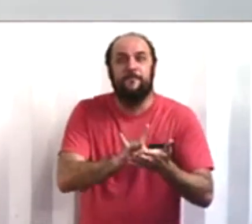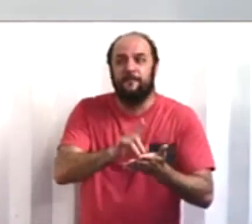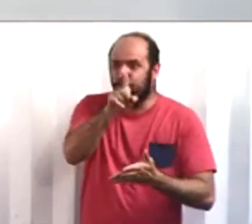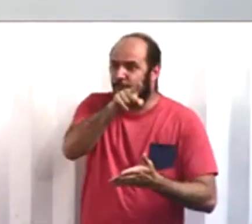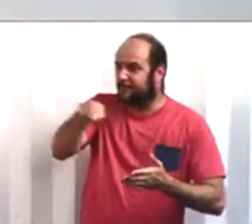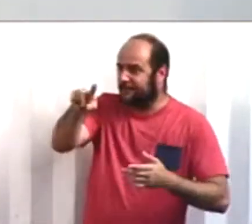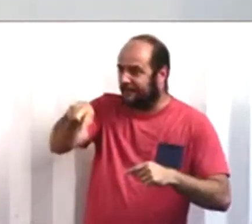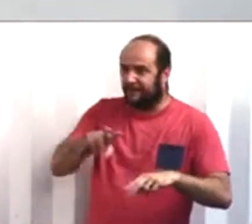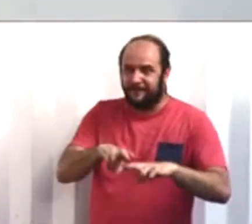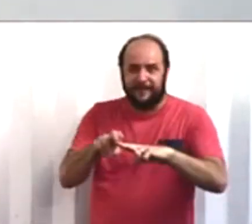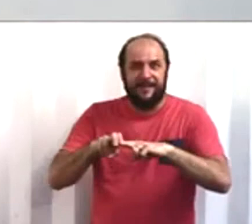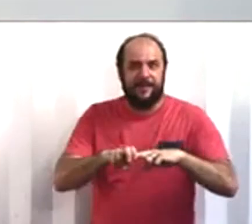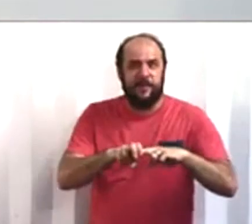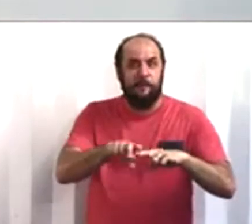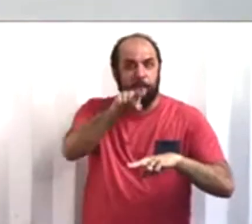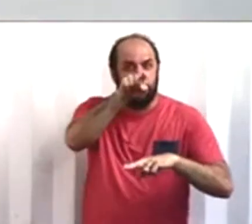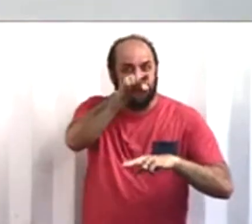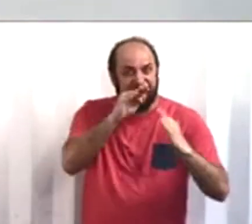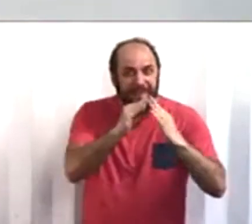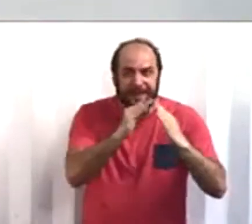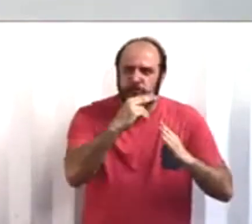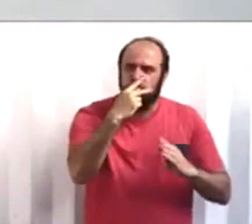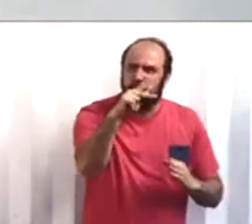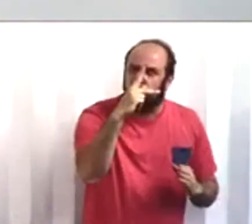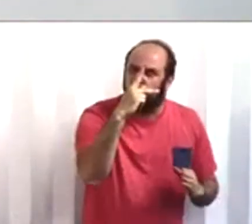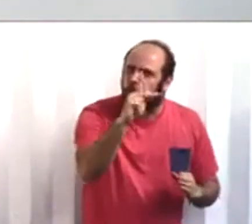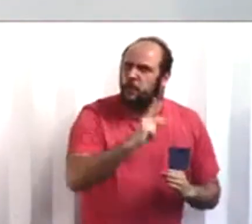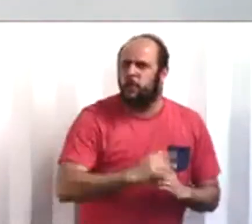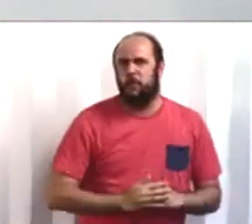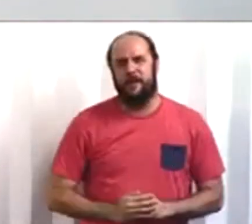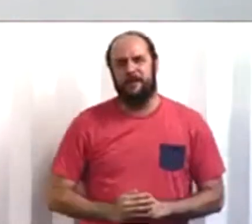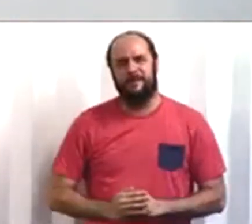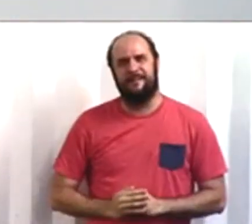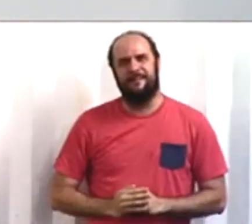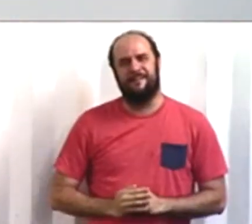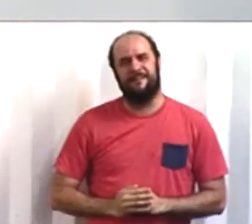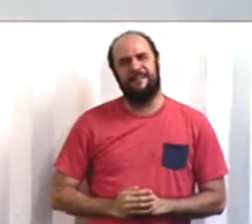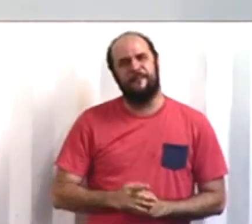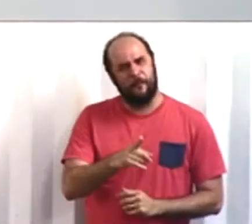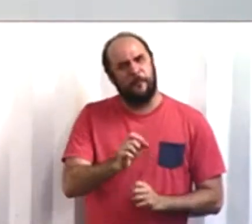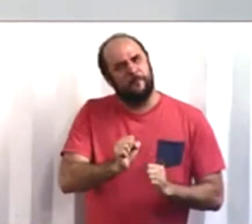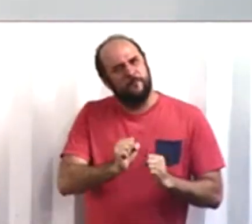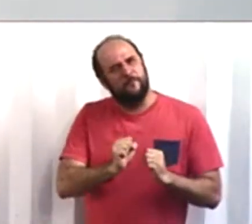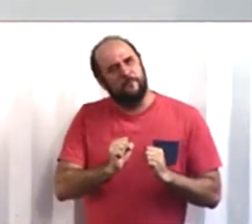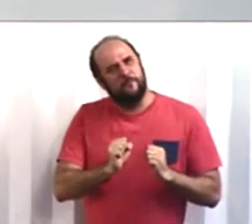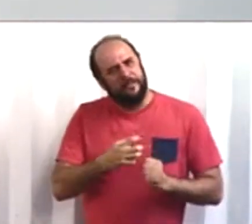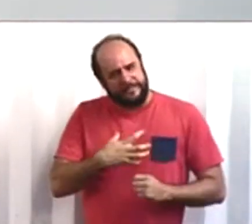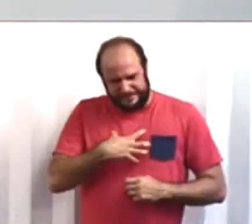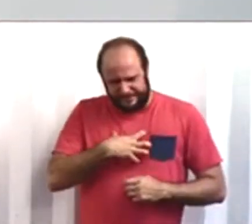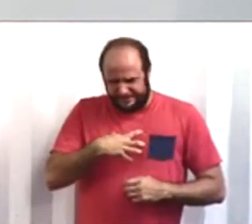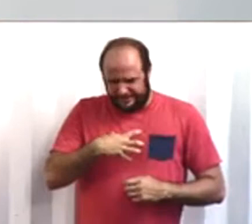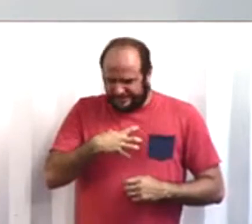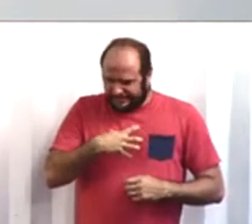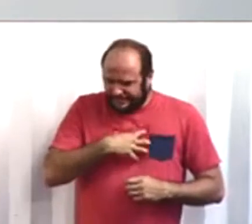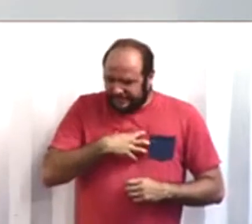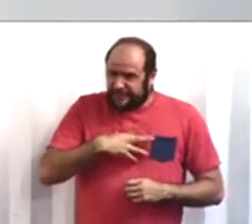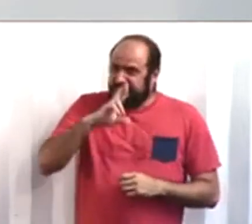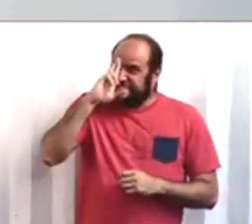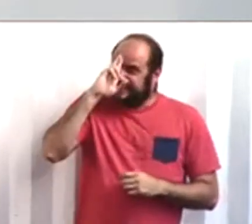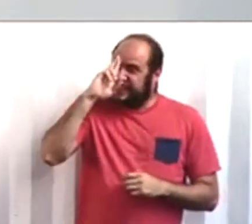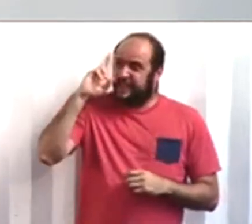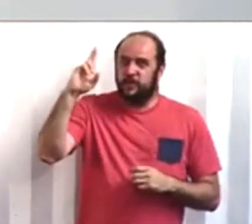aqui na nossa casa, você que está na sua casa, você pode estar recebendo uma porção do